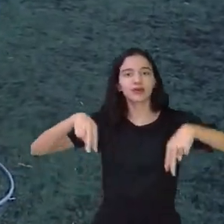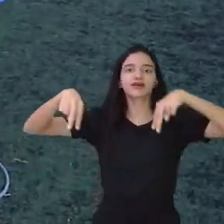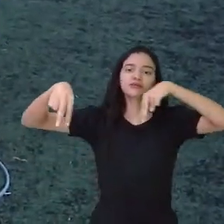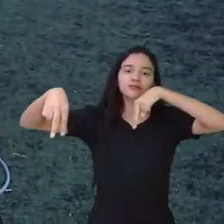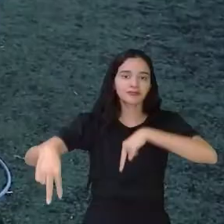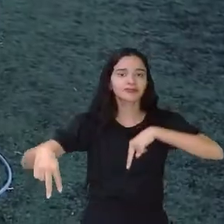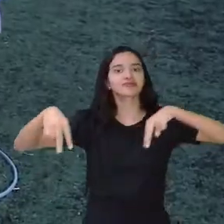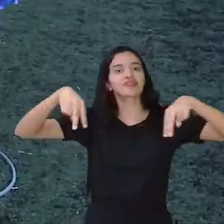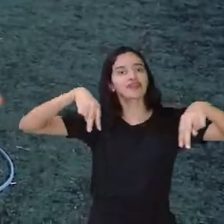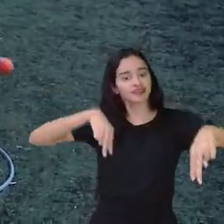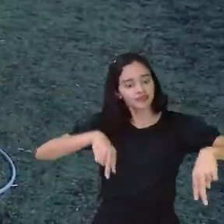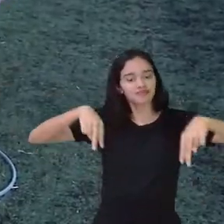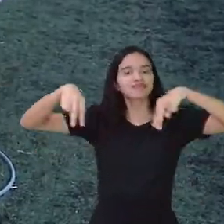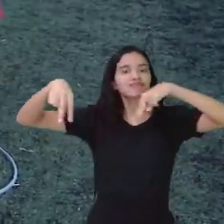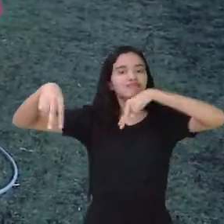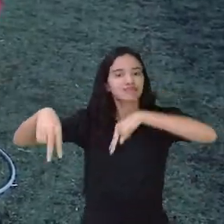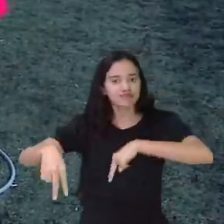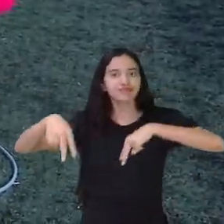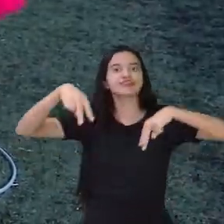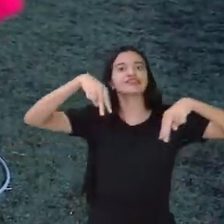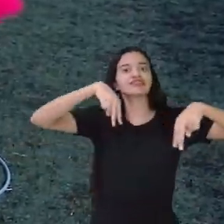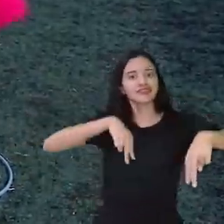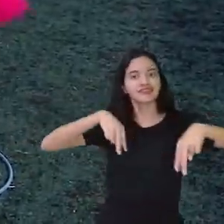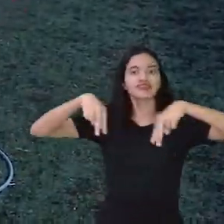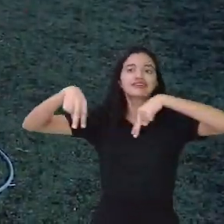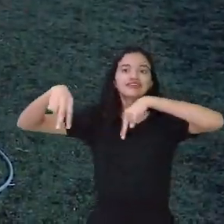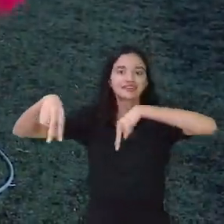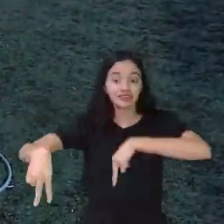Guerreiro só guerreiro